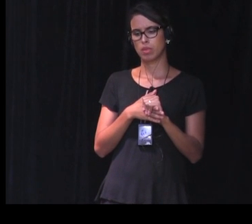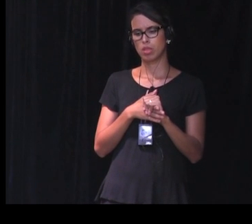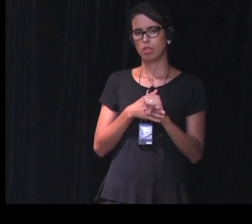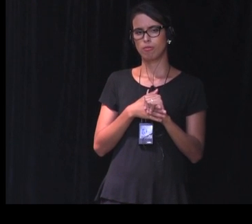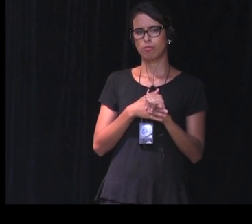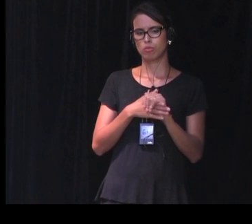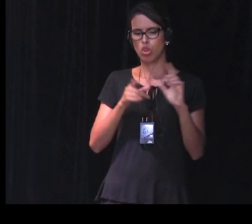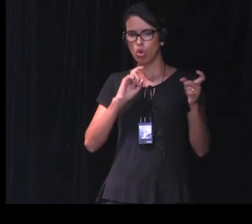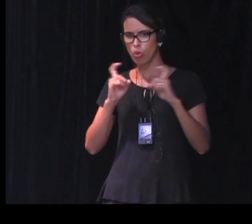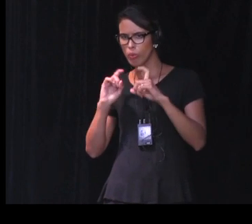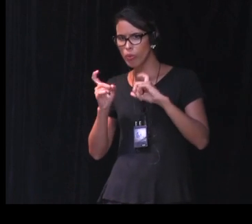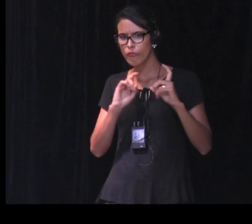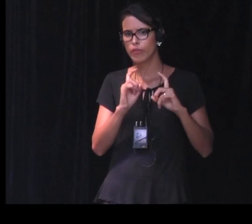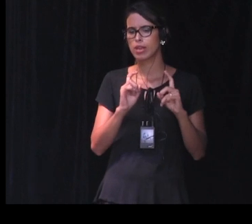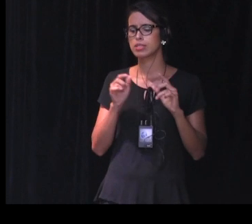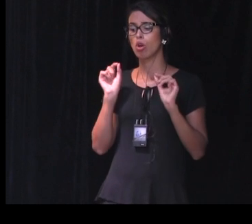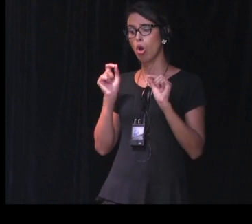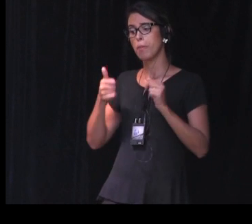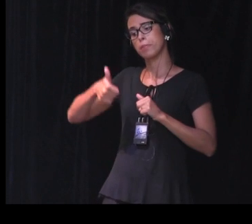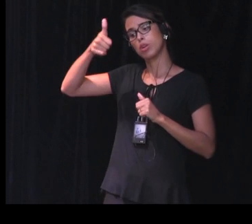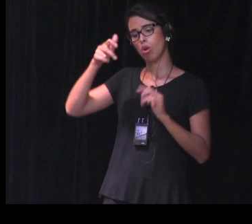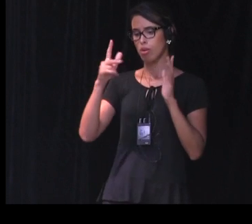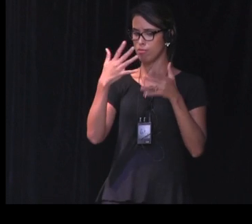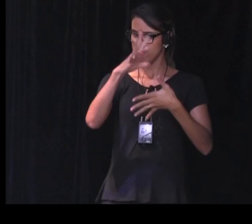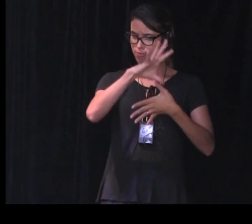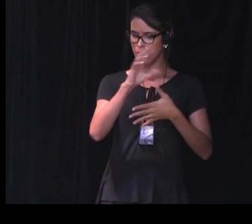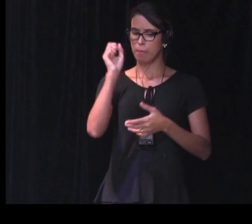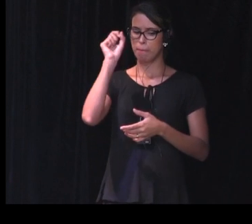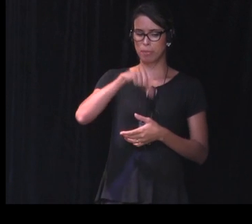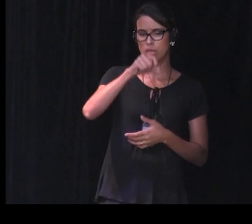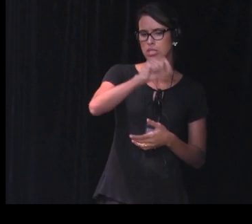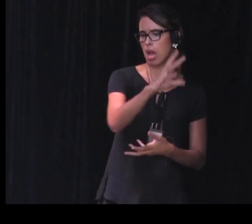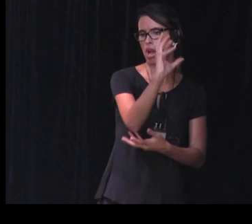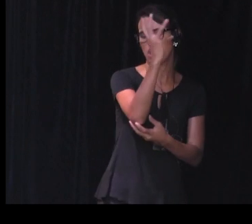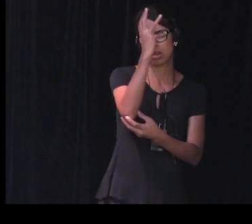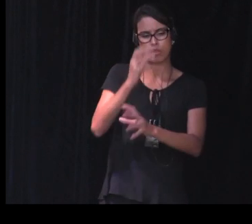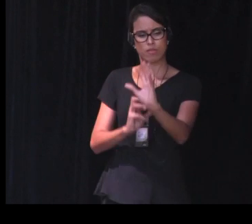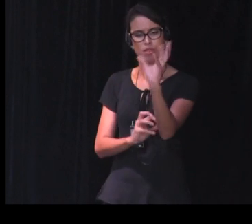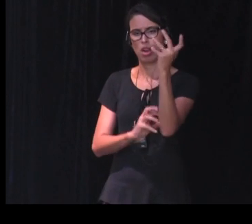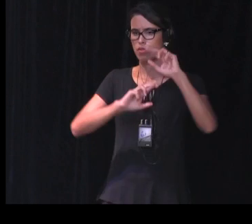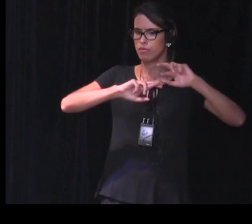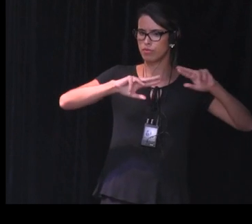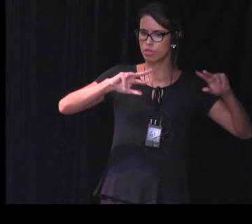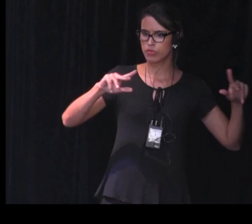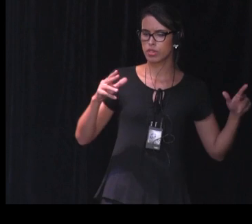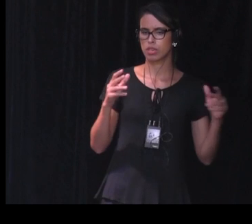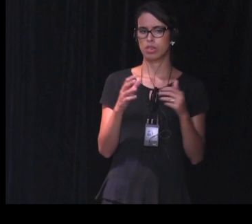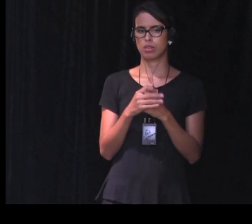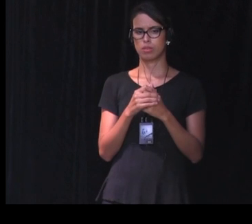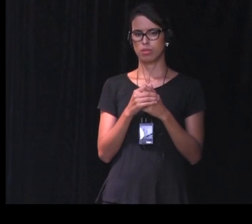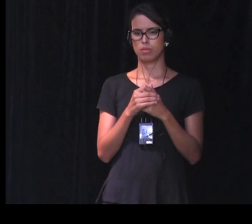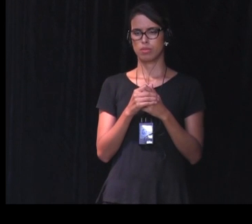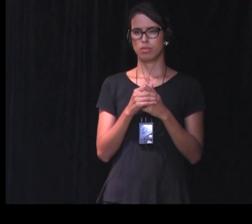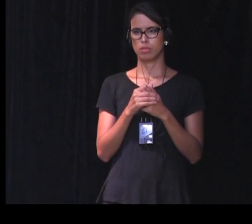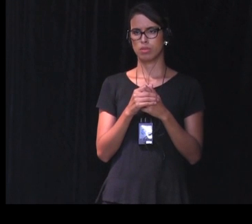onde ele sugere que sejam plantadas aquelas plantas florestais e de enfeite. E até